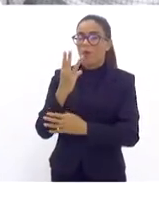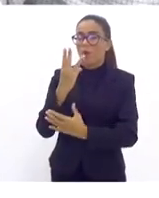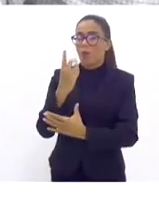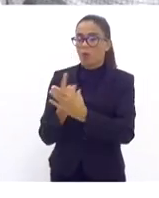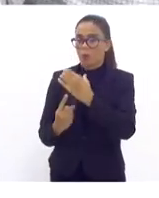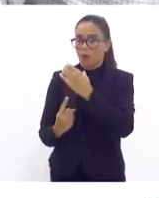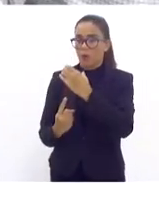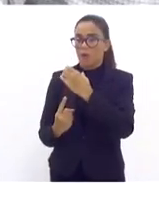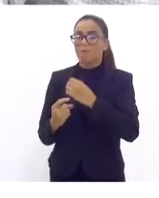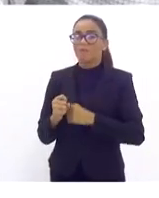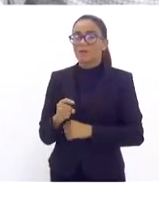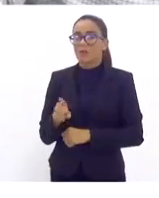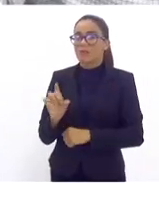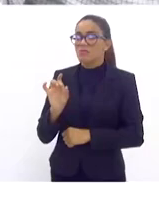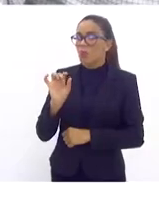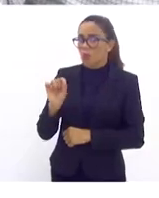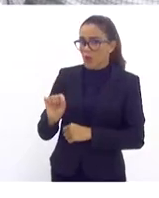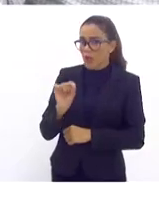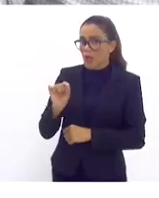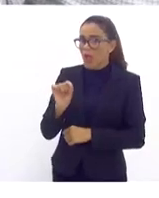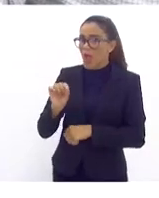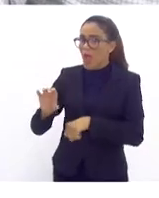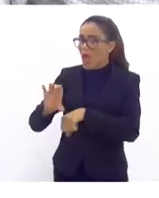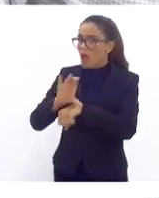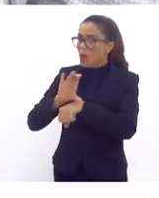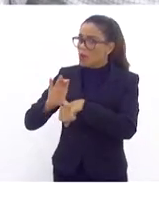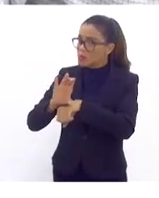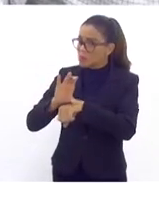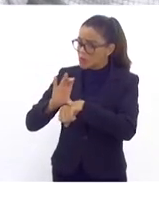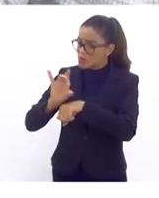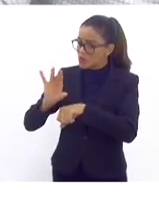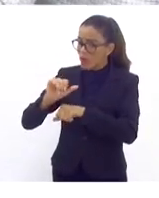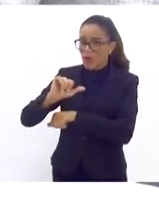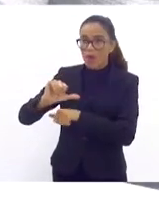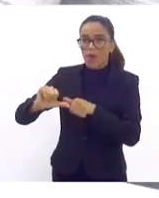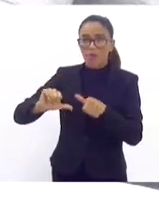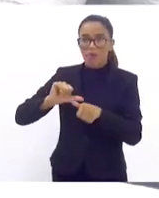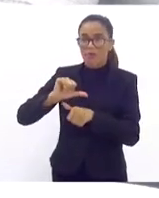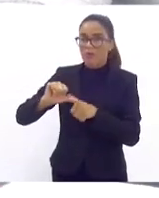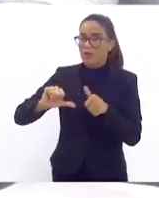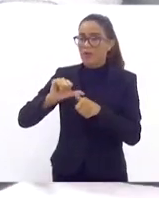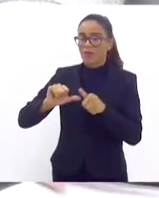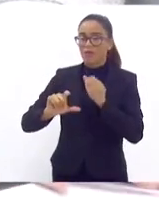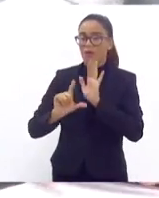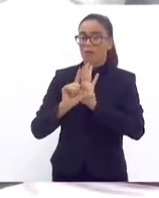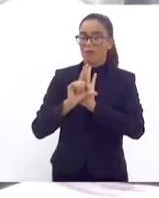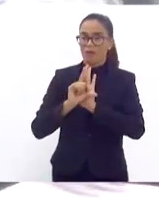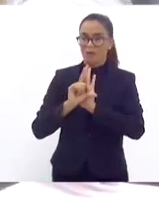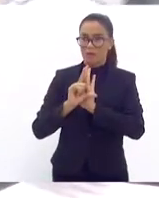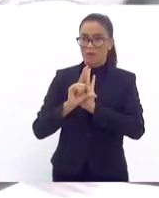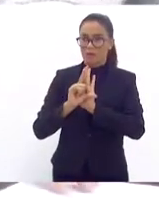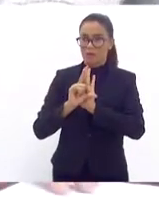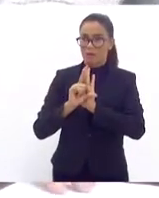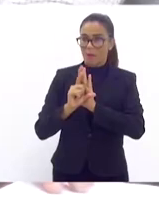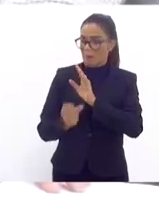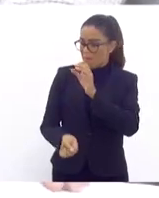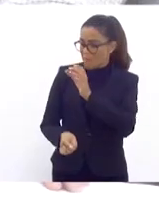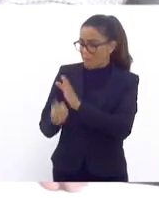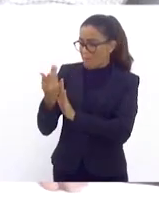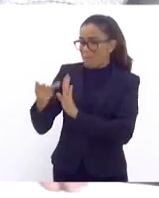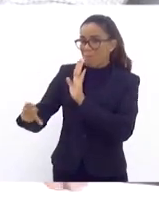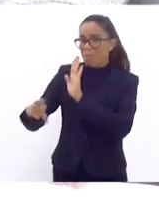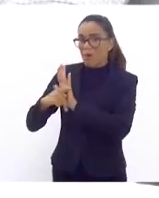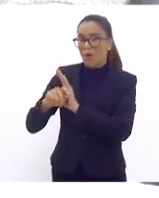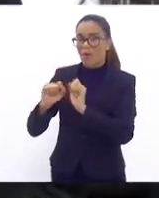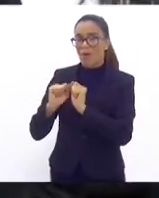ou seja, seria pela constitucionalidade, em vista que está alterando uma lei que foi originada da própria LERJ. Projeto de relatoria do